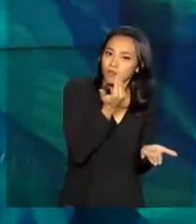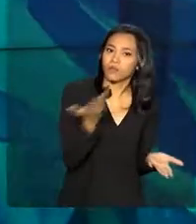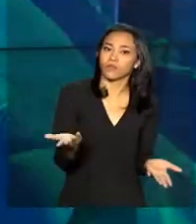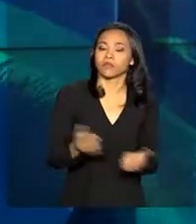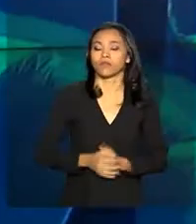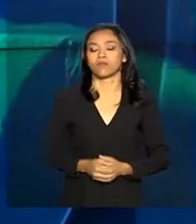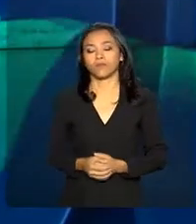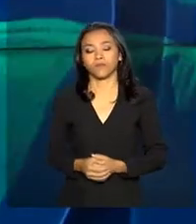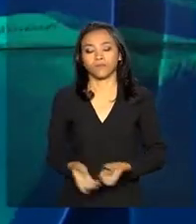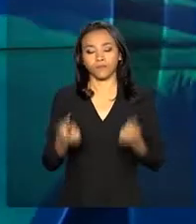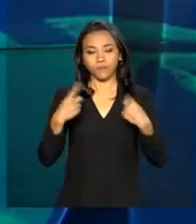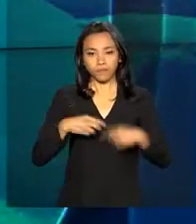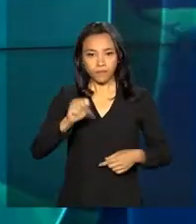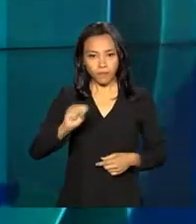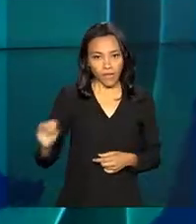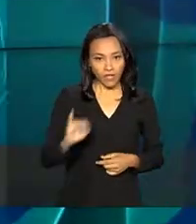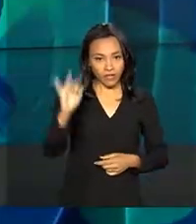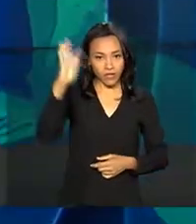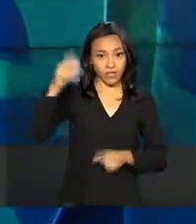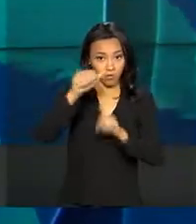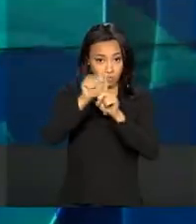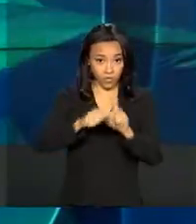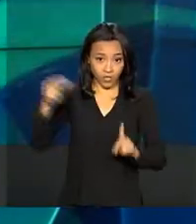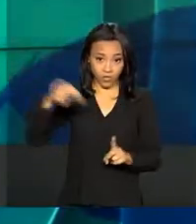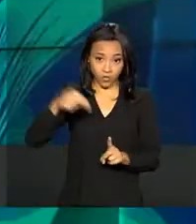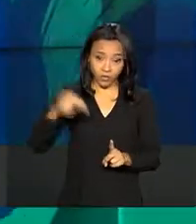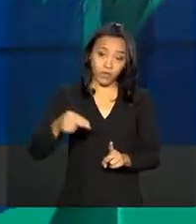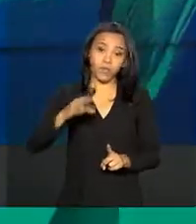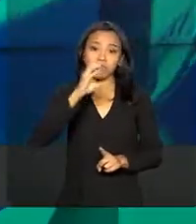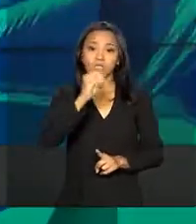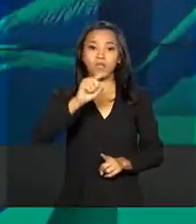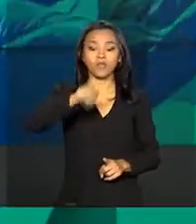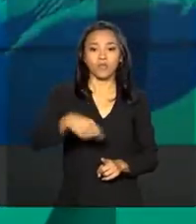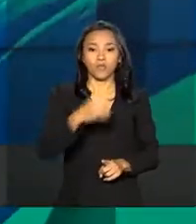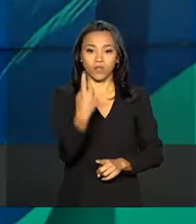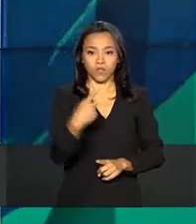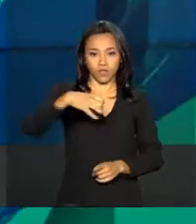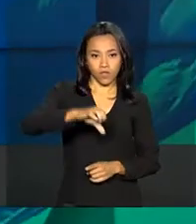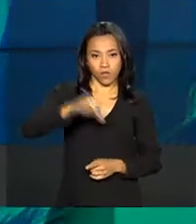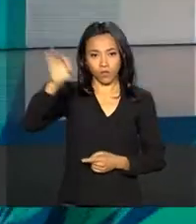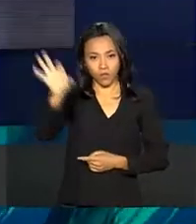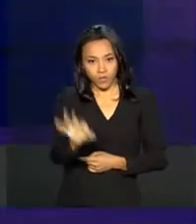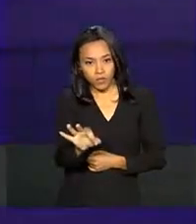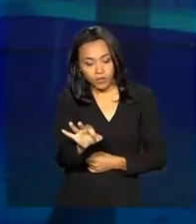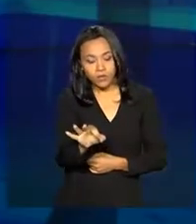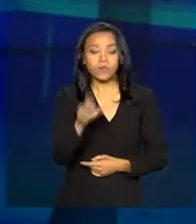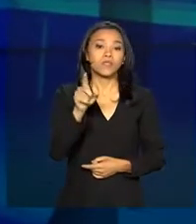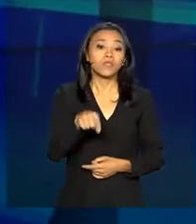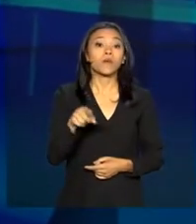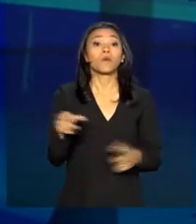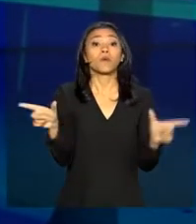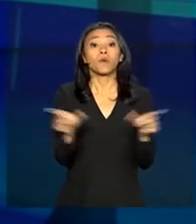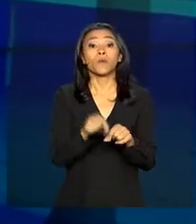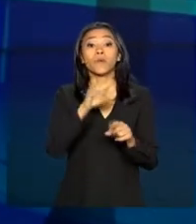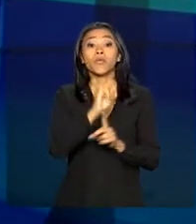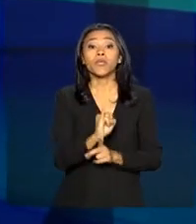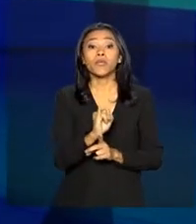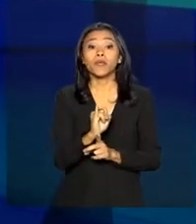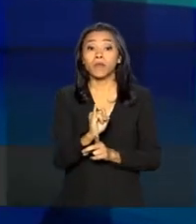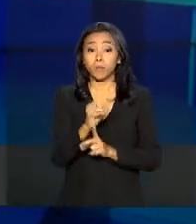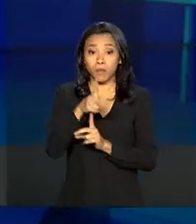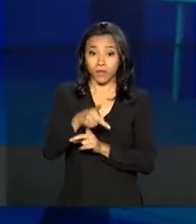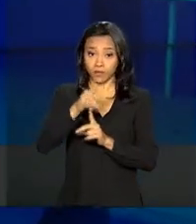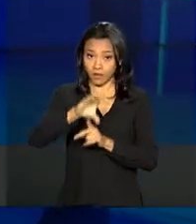a inflação em novembro deve ficar em 0,19 por cento a prévia do índice nacional de preços ao consumidor